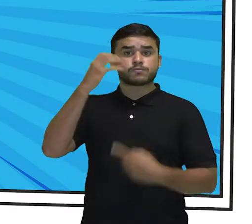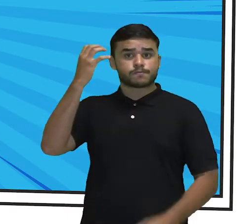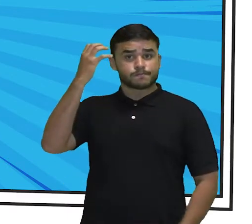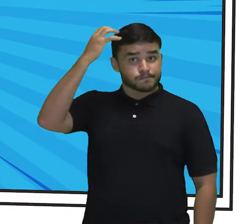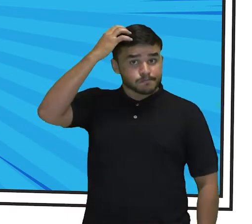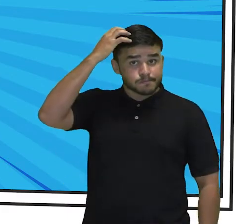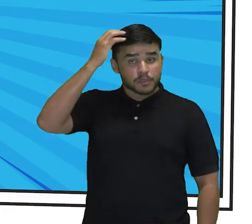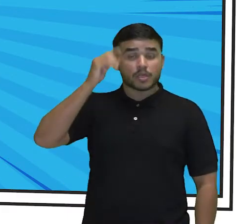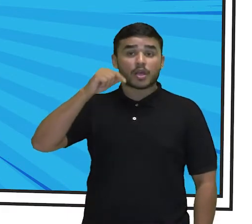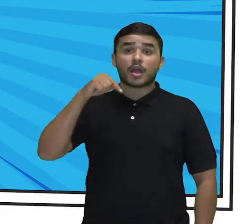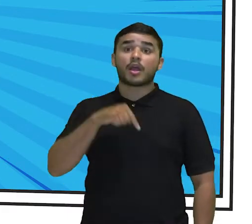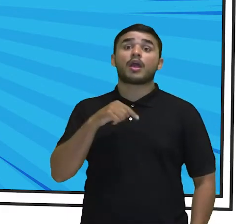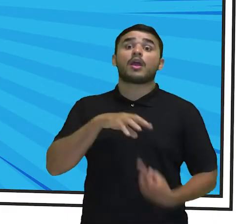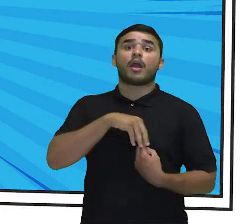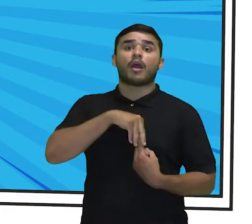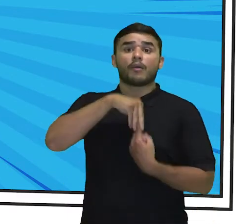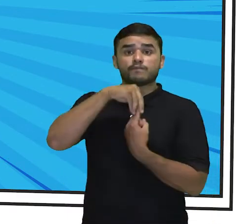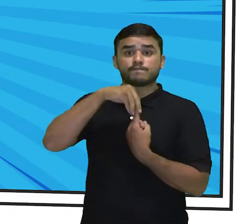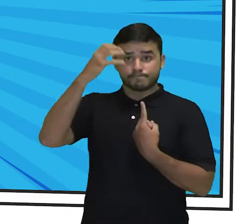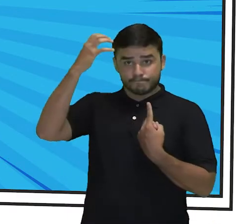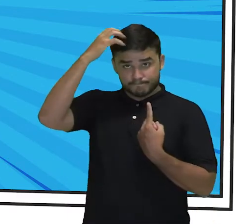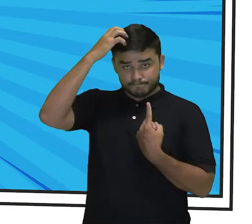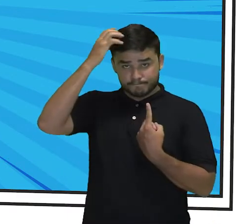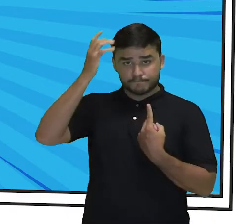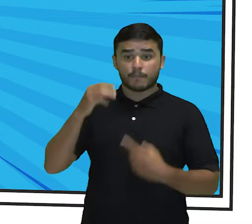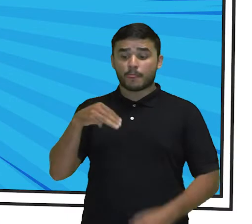monarquias centralizem poder. Notaram, ó,